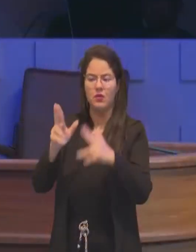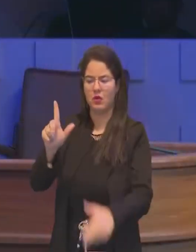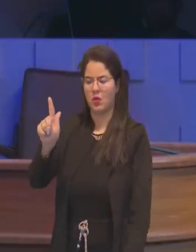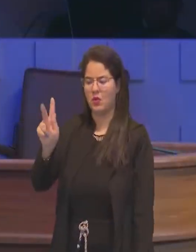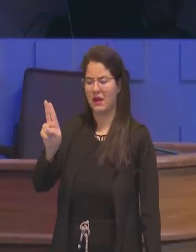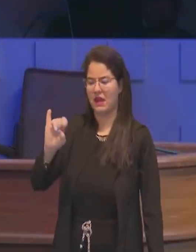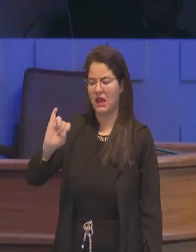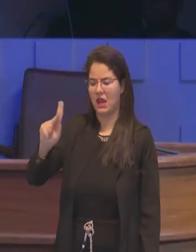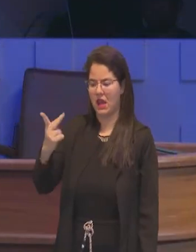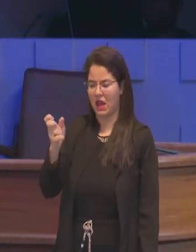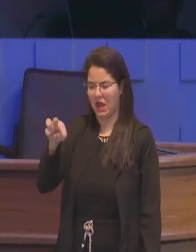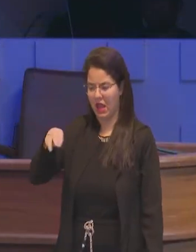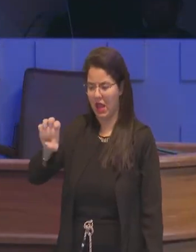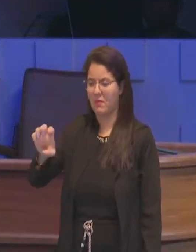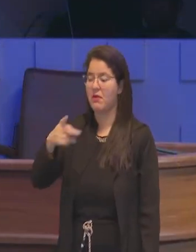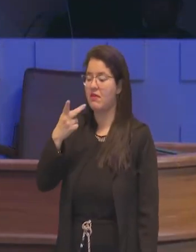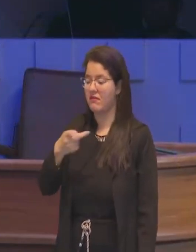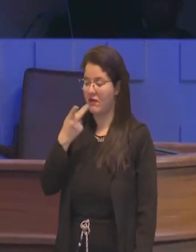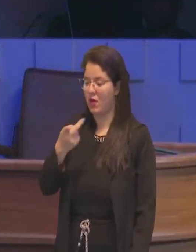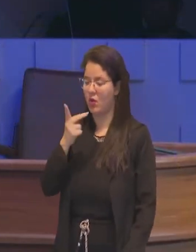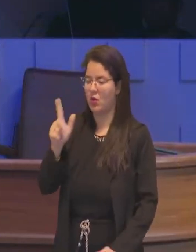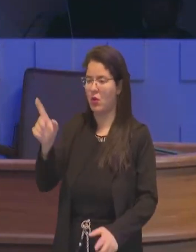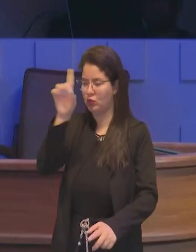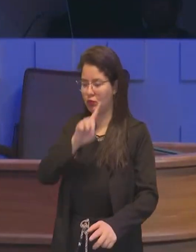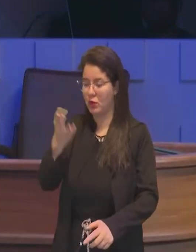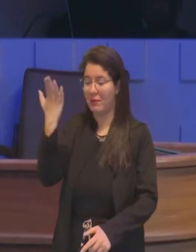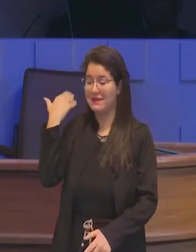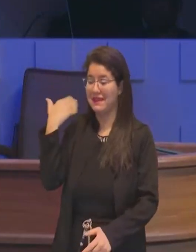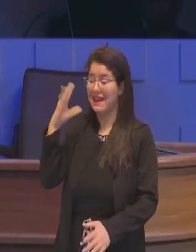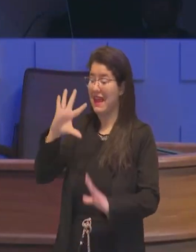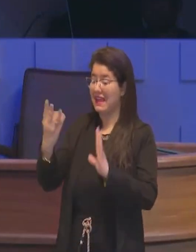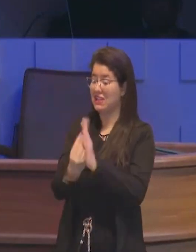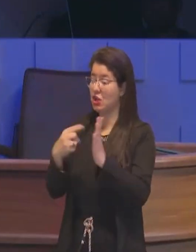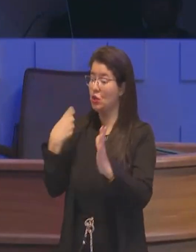domingo passado, a igreja que nós devemos ser,